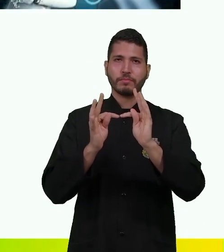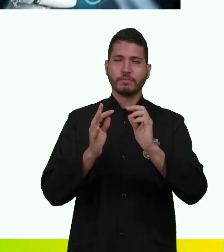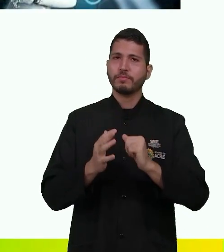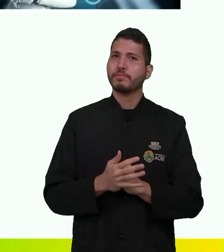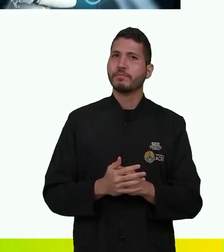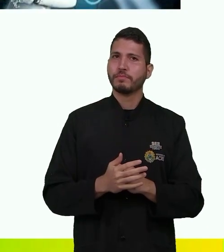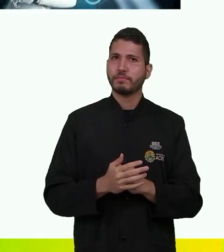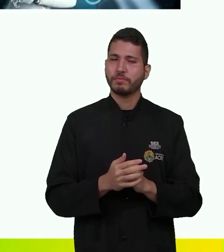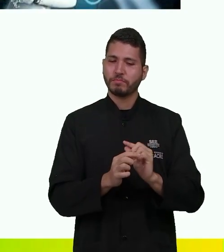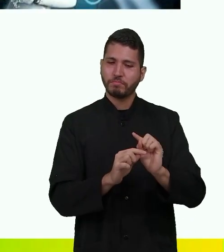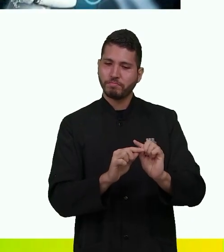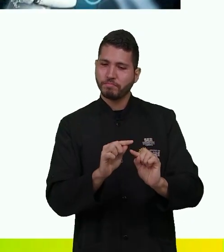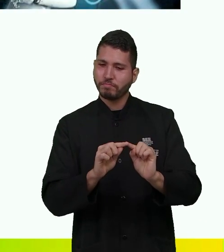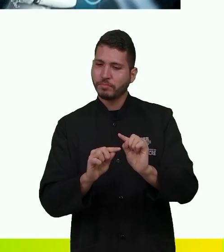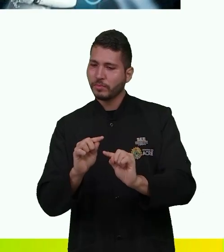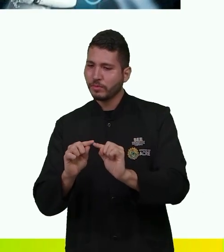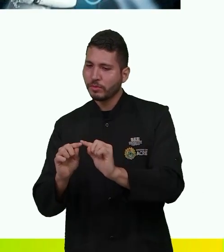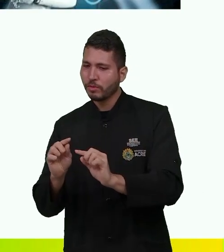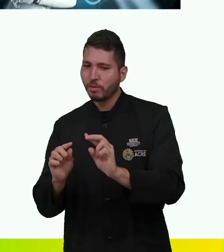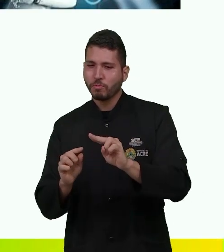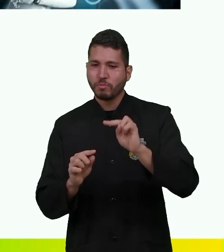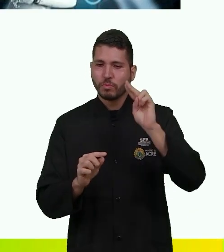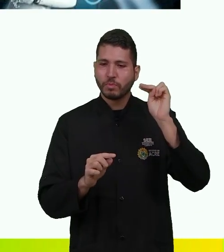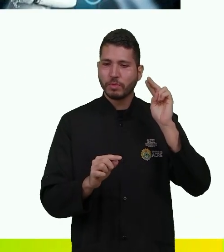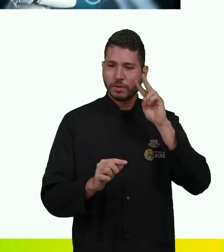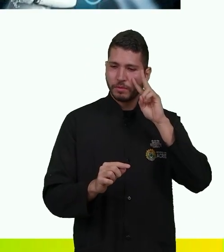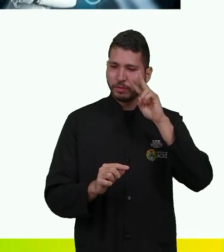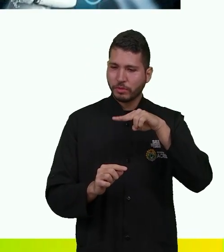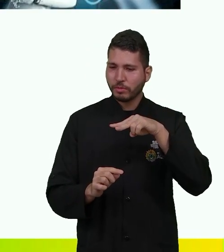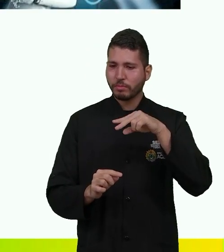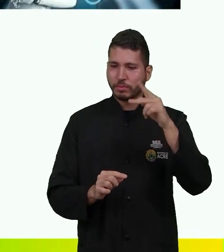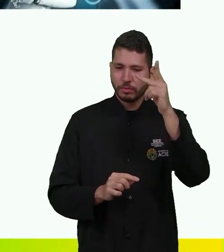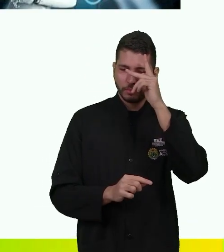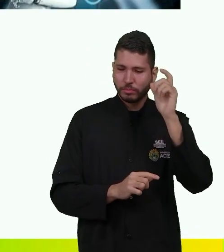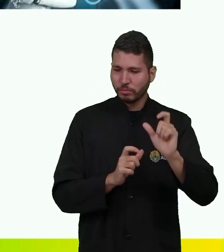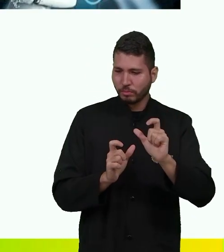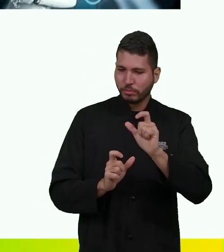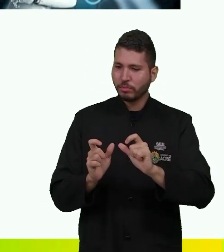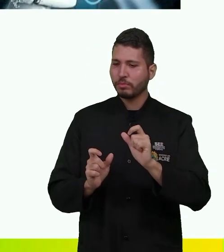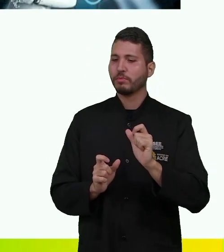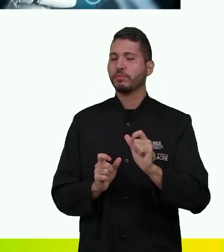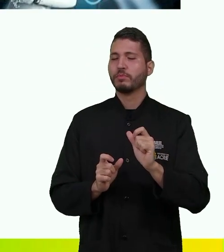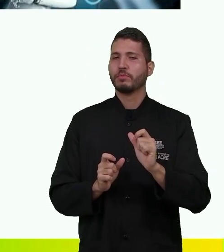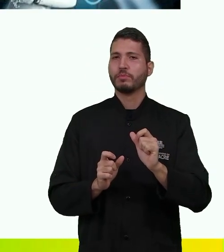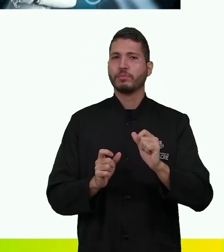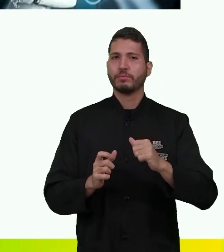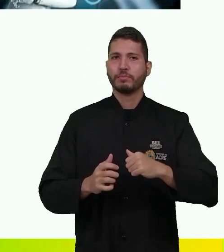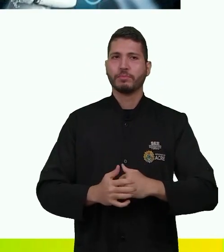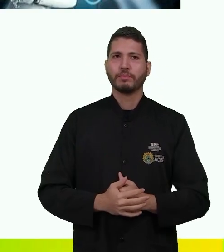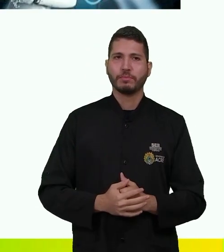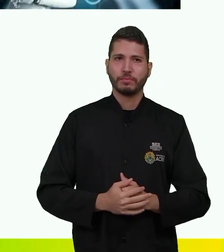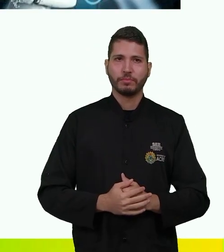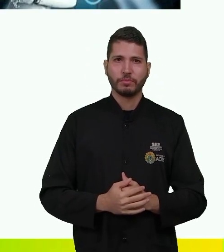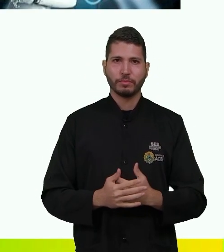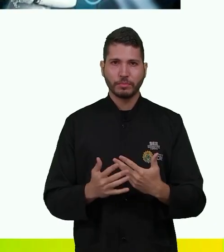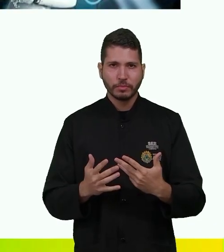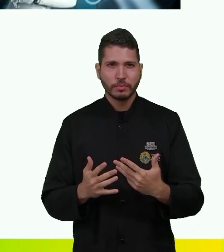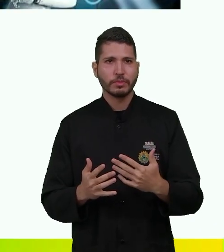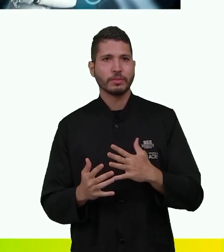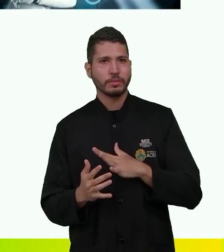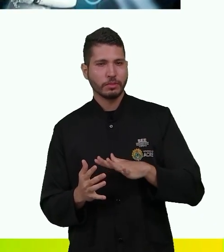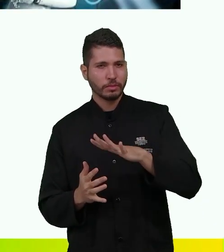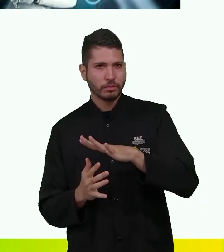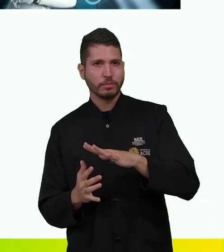coisas até então jamais vistas pelo homem. O grande avanço científico, econômico e nas produções